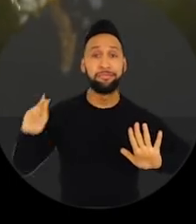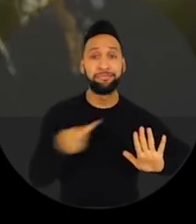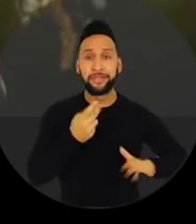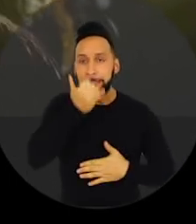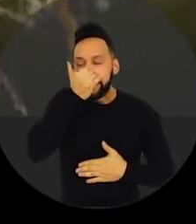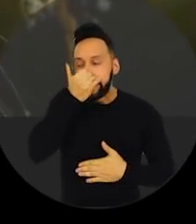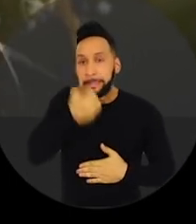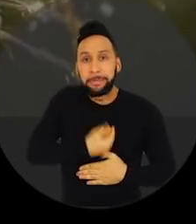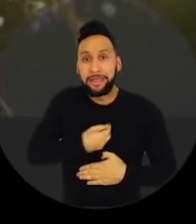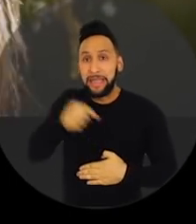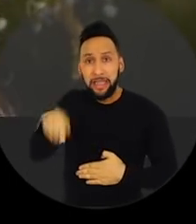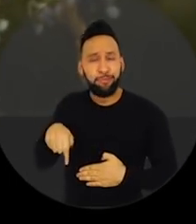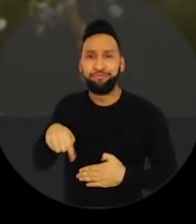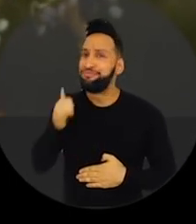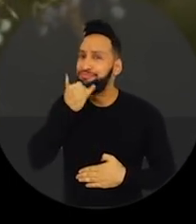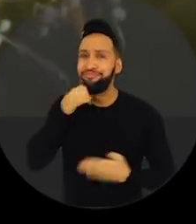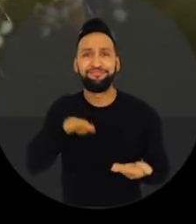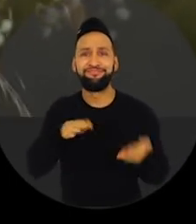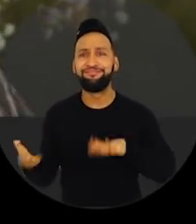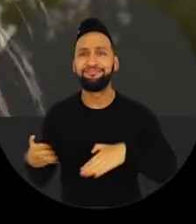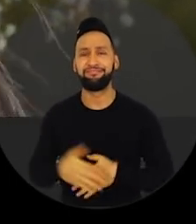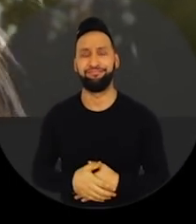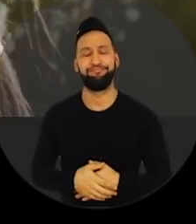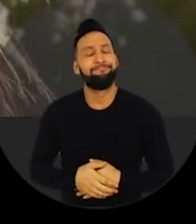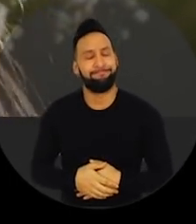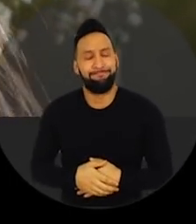Só que hoje ele não tá aqui.